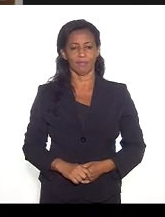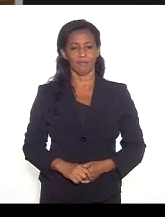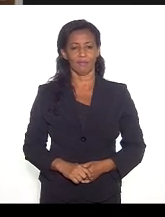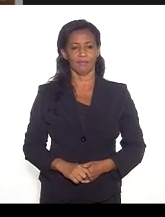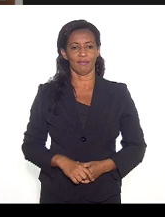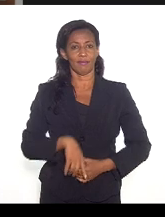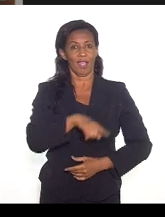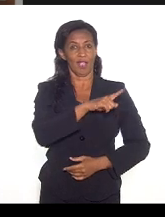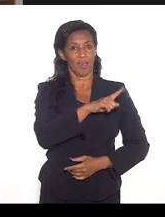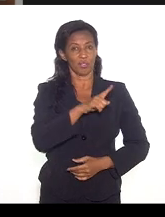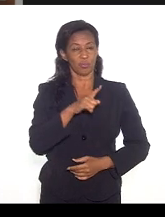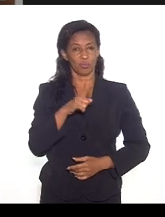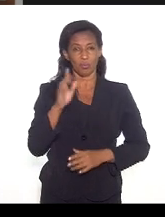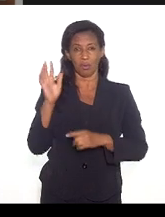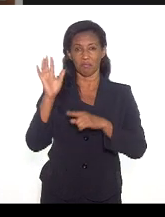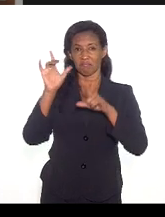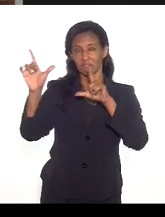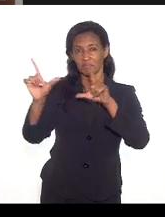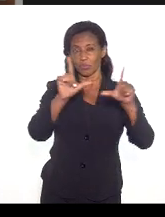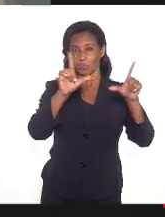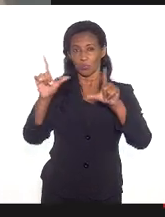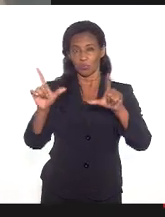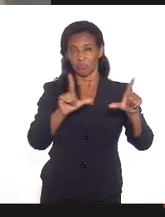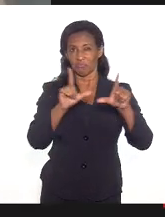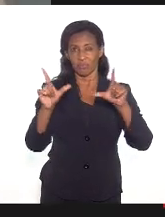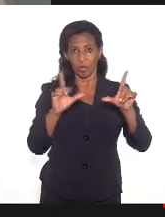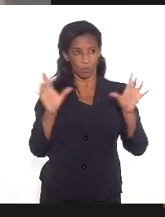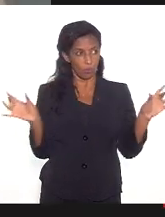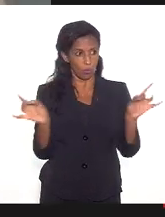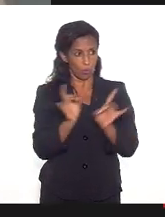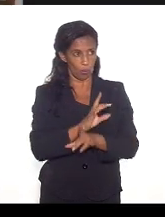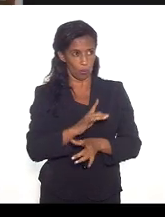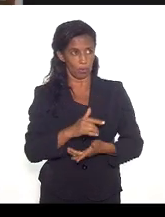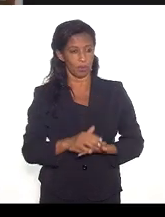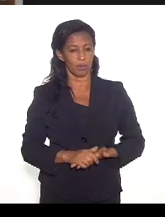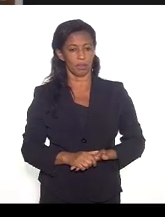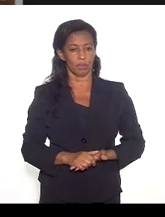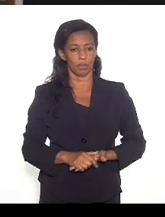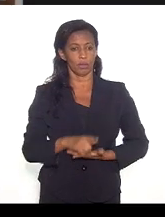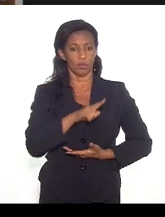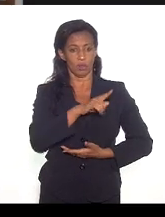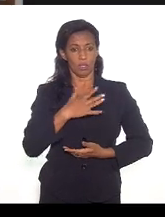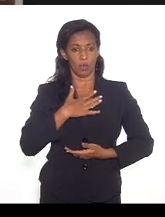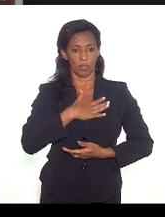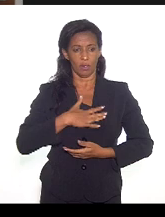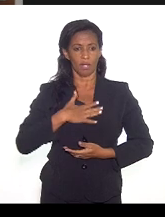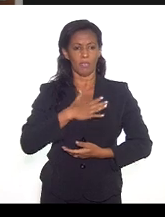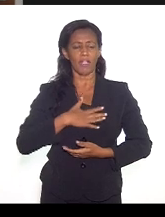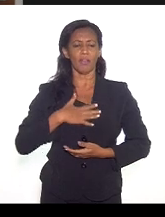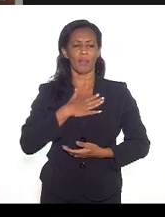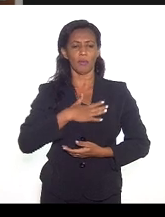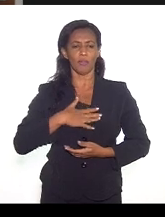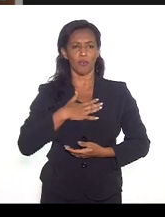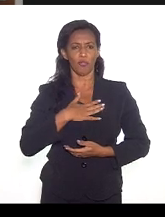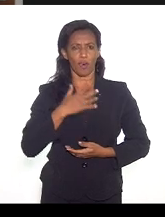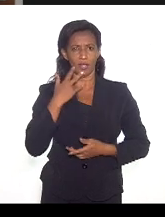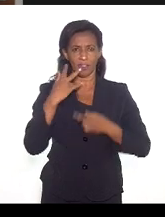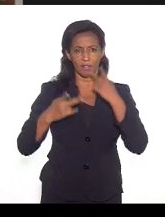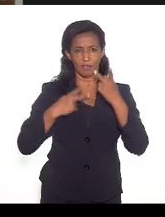A sua apresentação foi concluída. O senhor gostaria ainda de fazer alguma